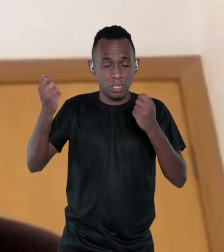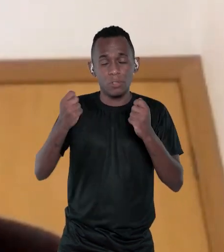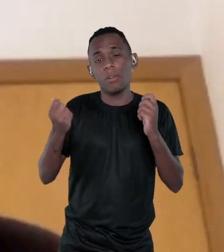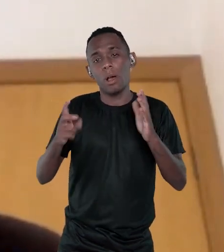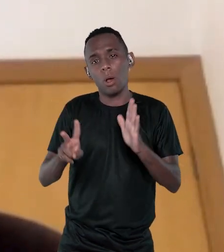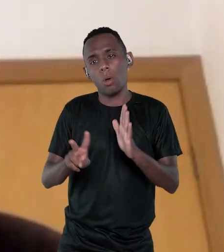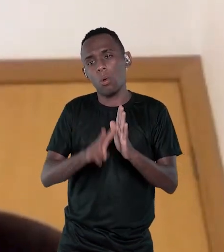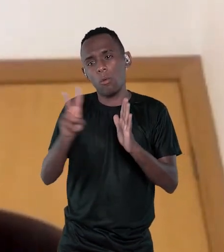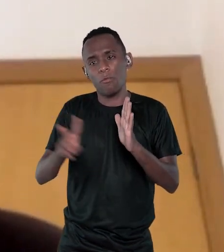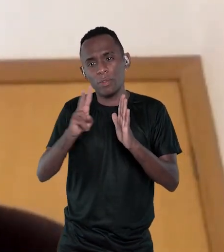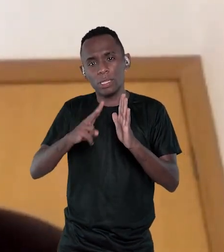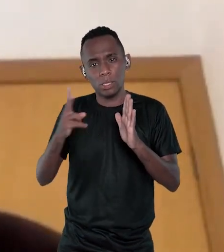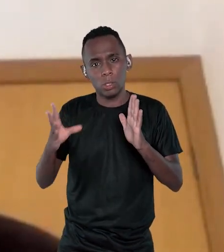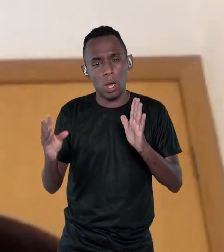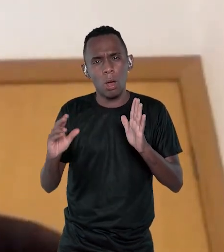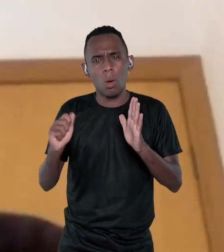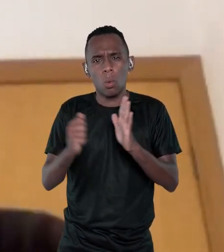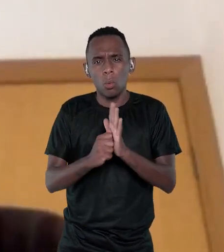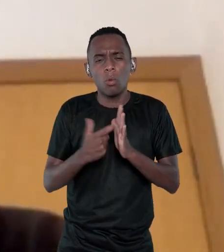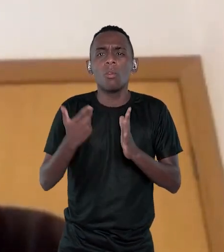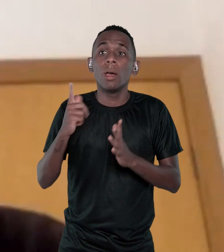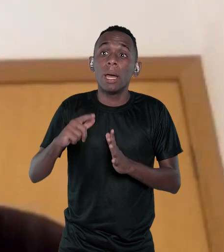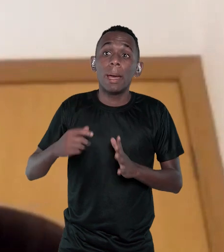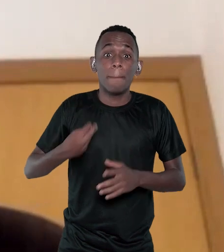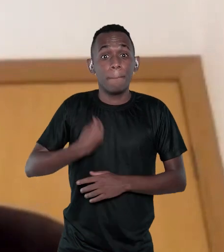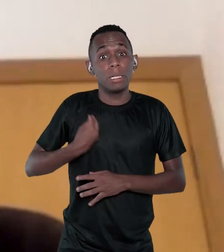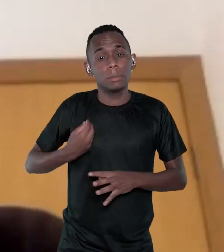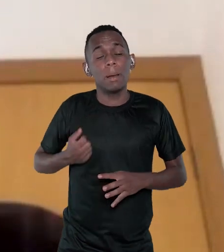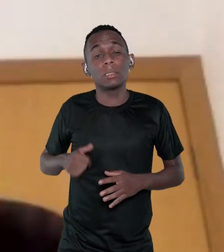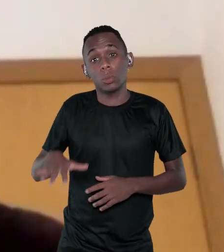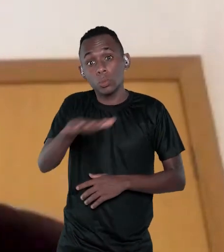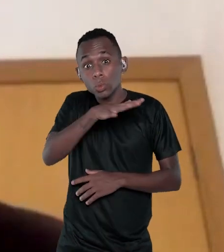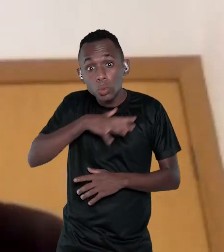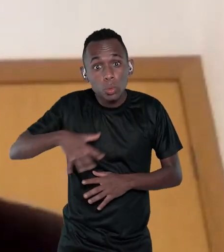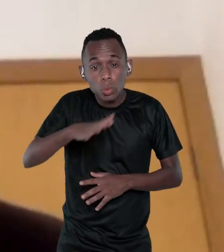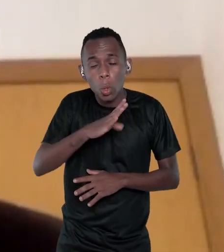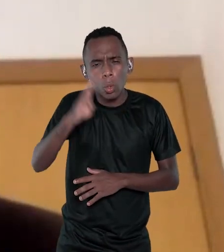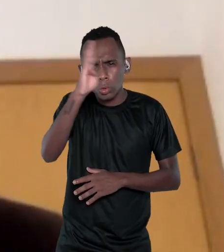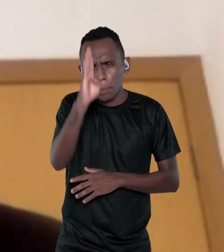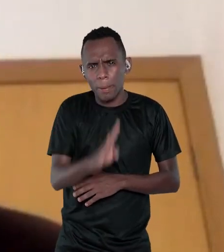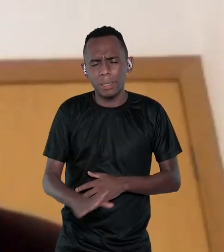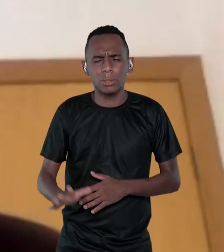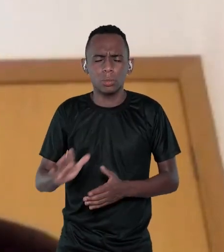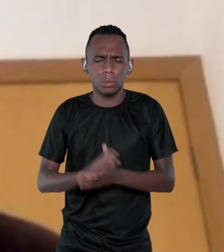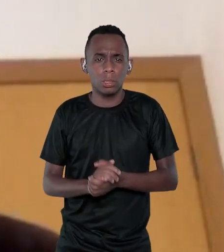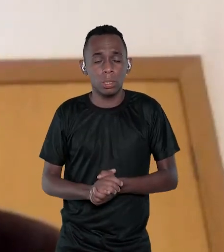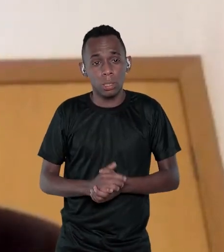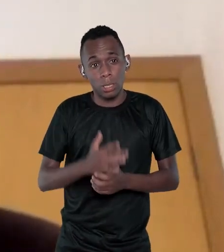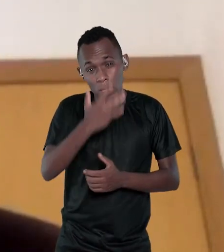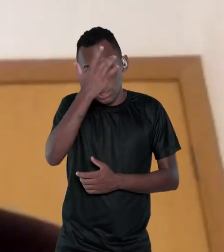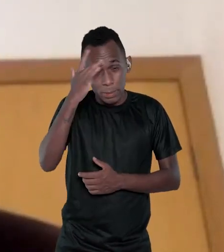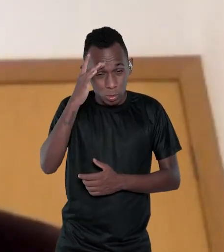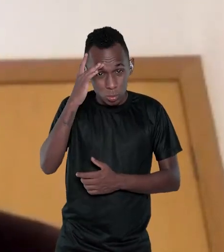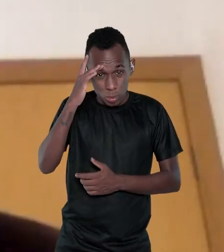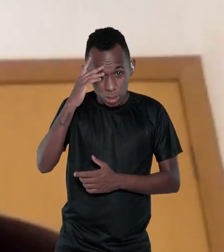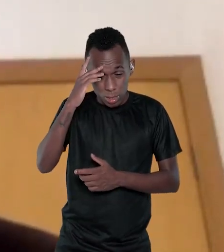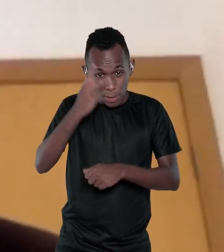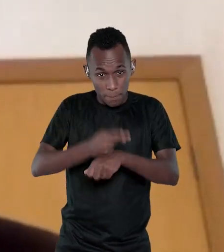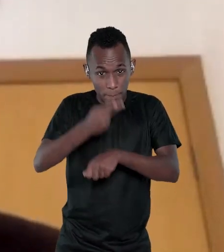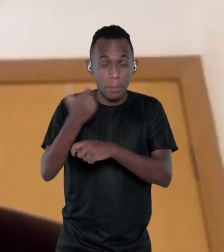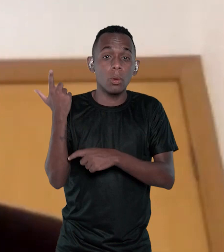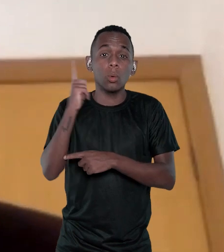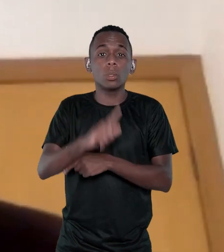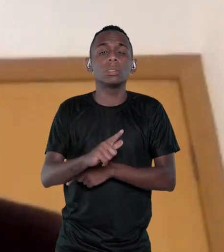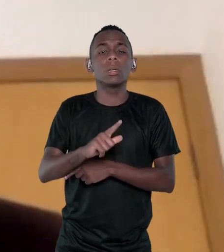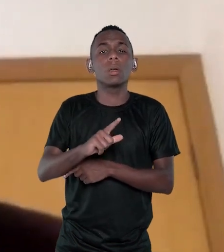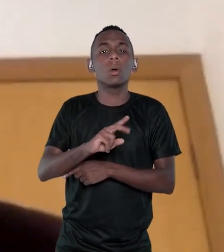Era um festival audiovisual, com participação, era um festival com participação nacional. Tinha muita gente. O